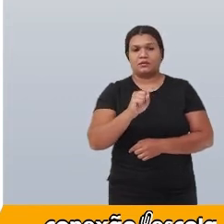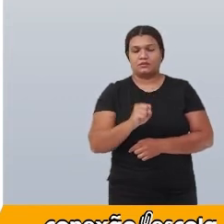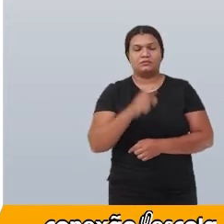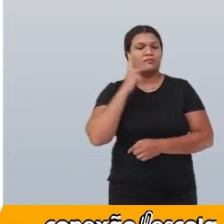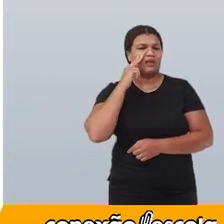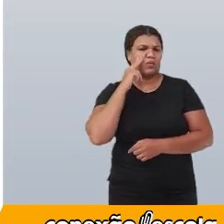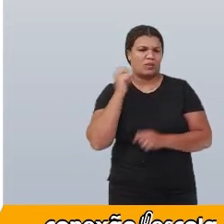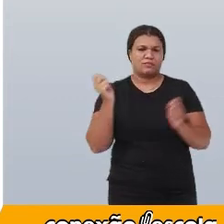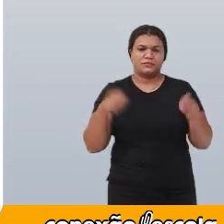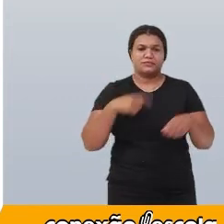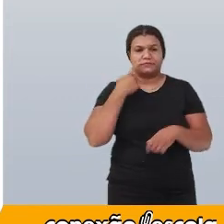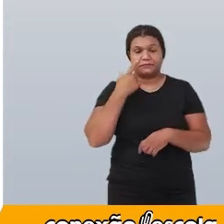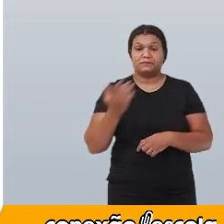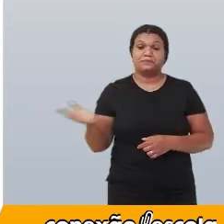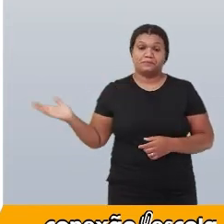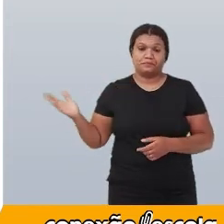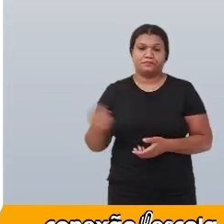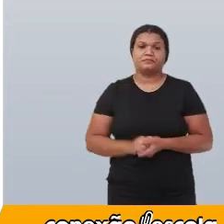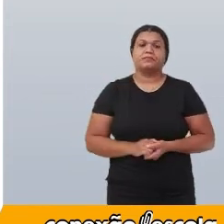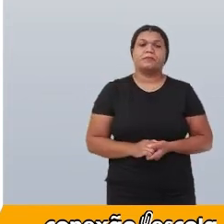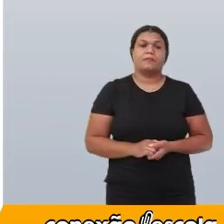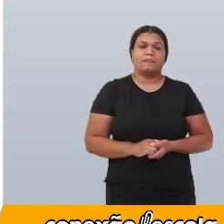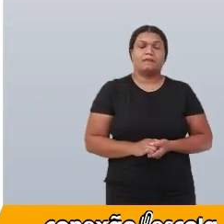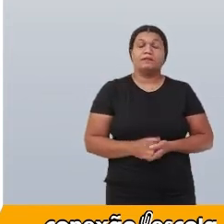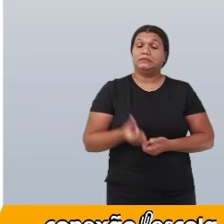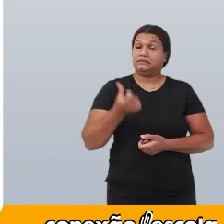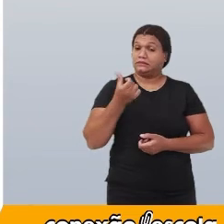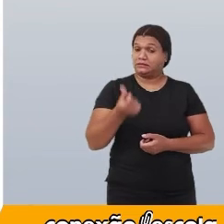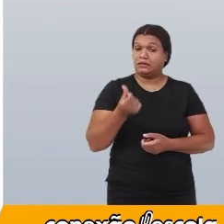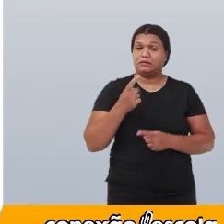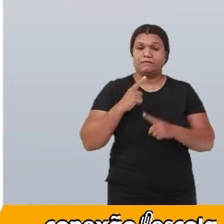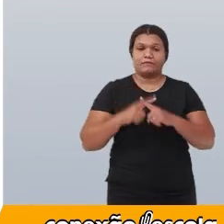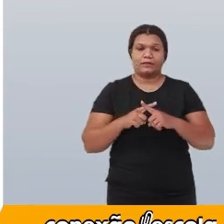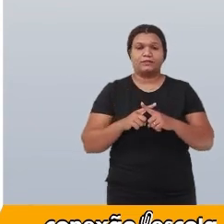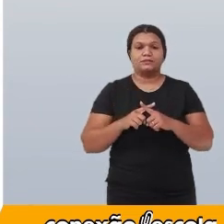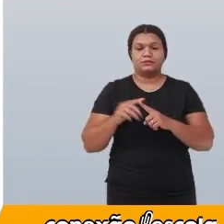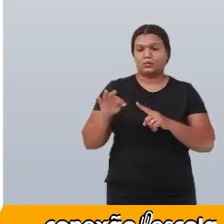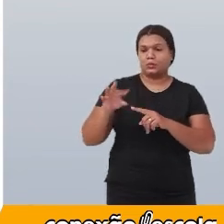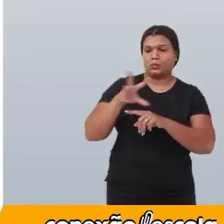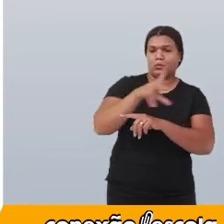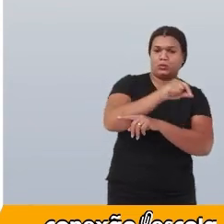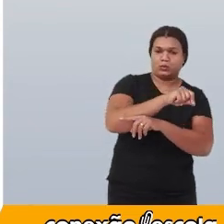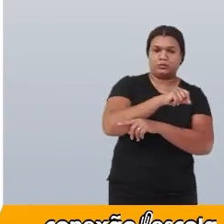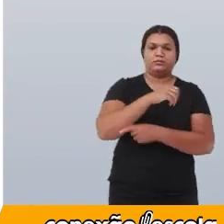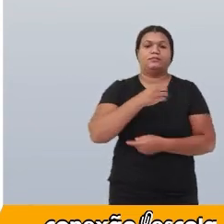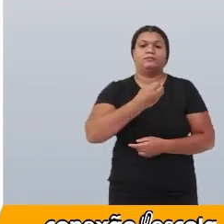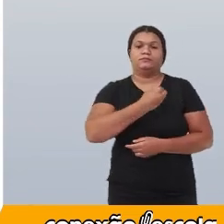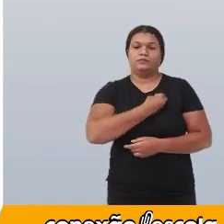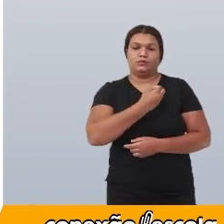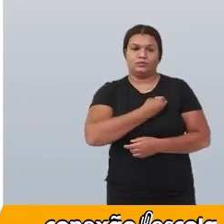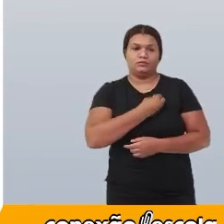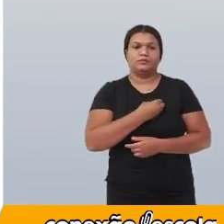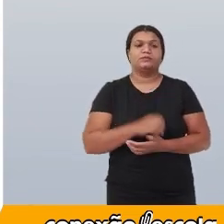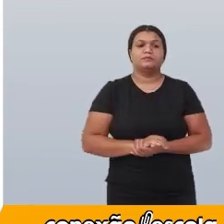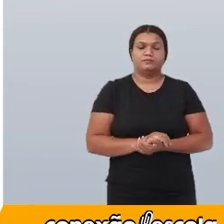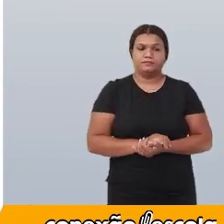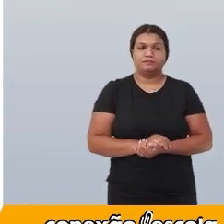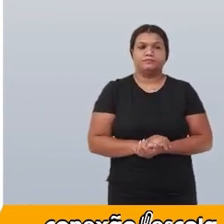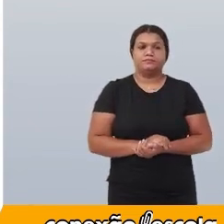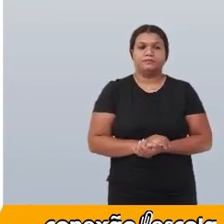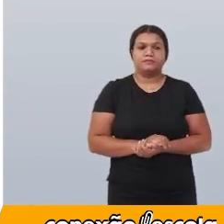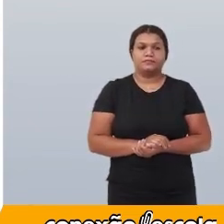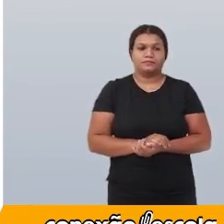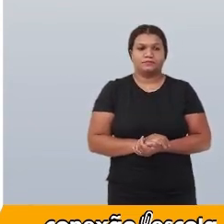tranquila. Eu vou multiplicar o número 6 por todos os números do primeiro